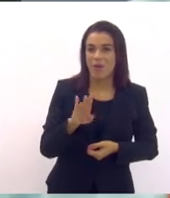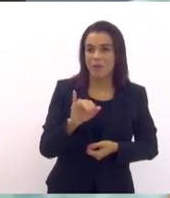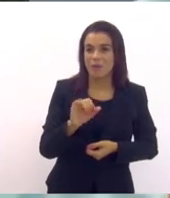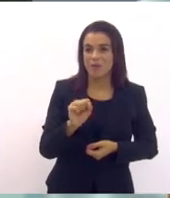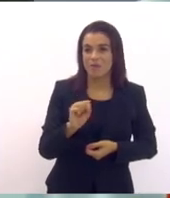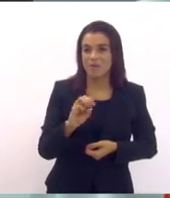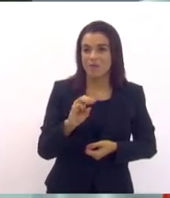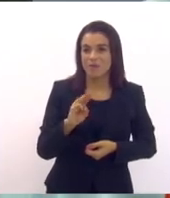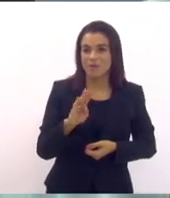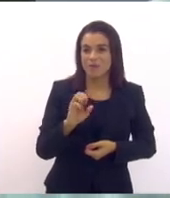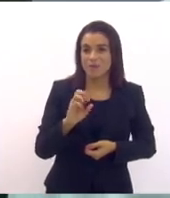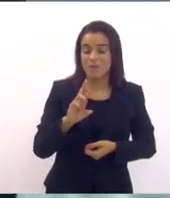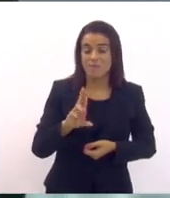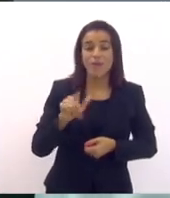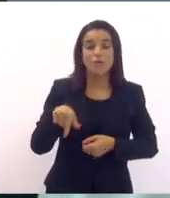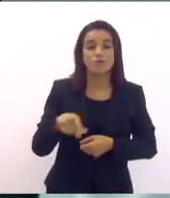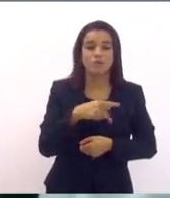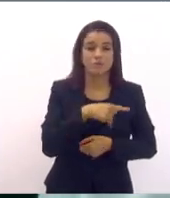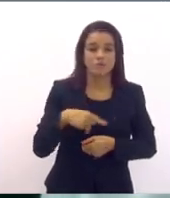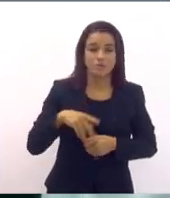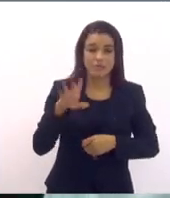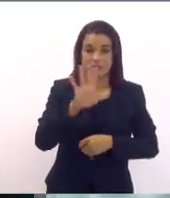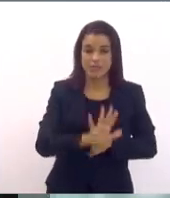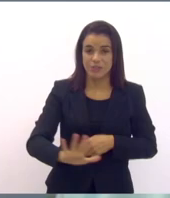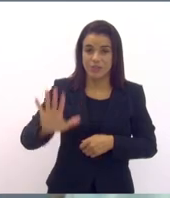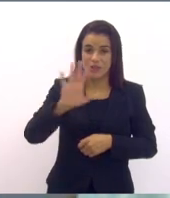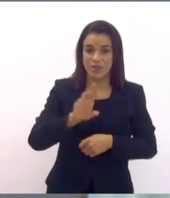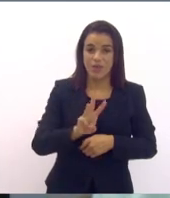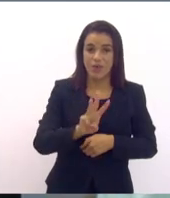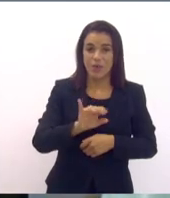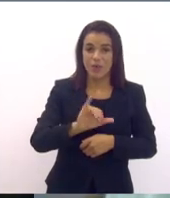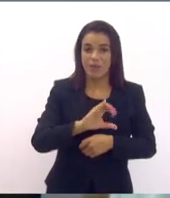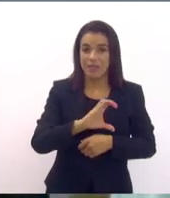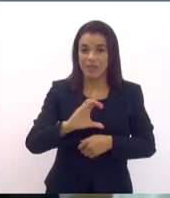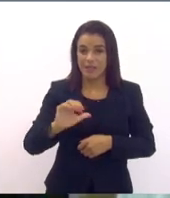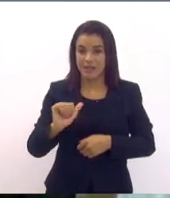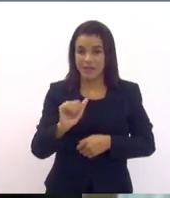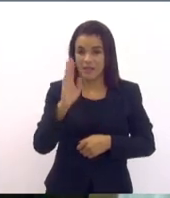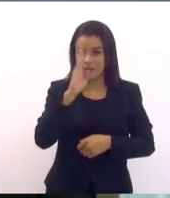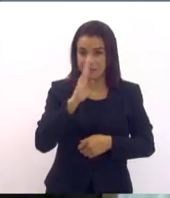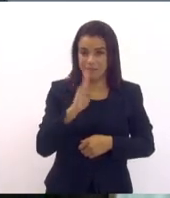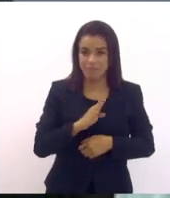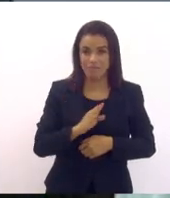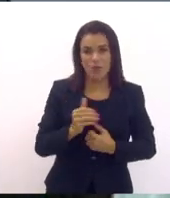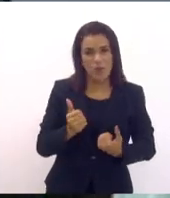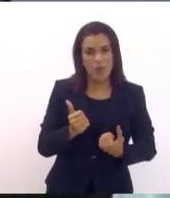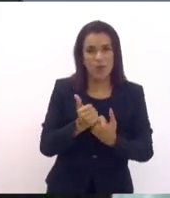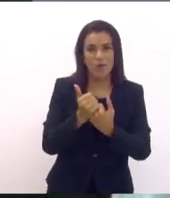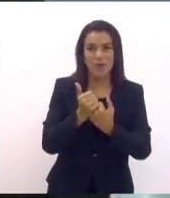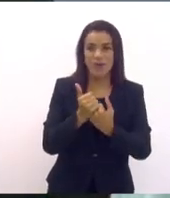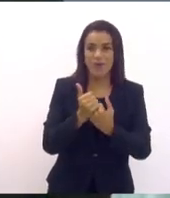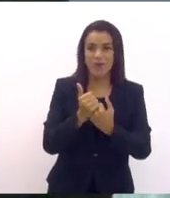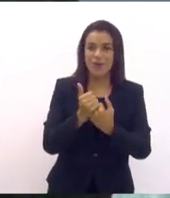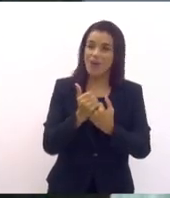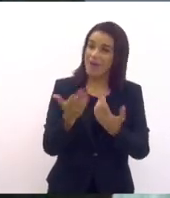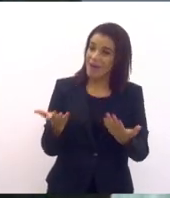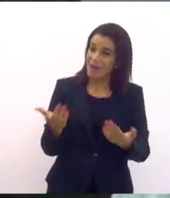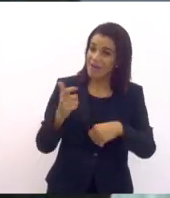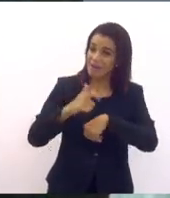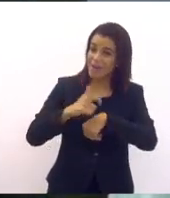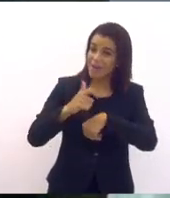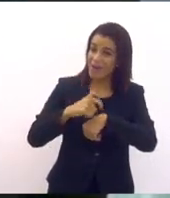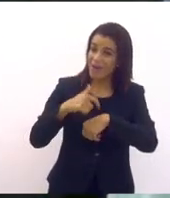da União uica do Brasil e Luzia Pode contar sempre ah na minha vez